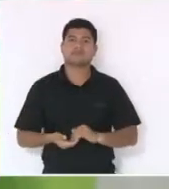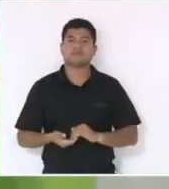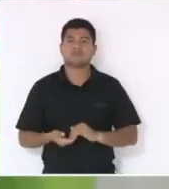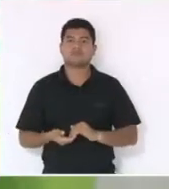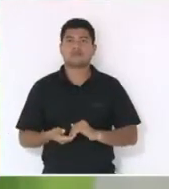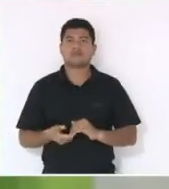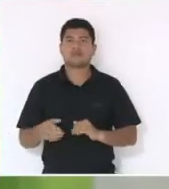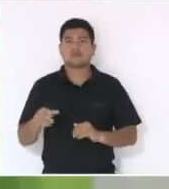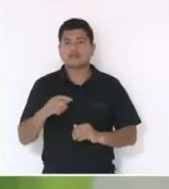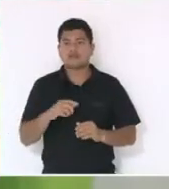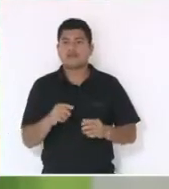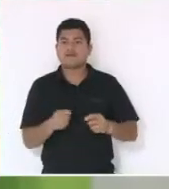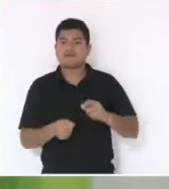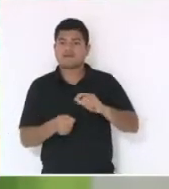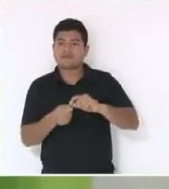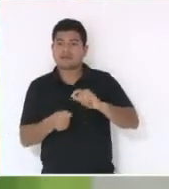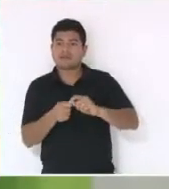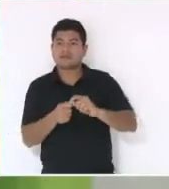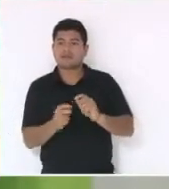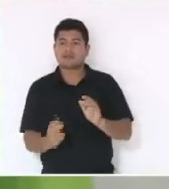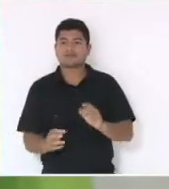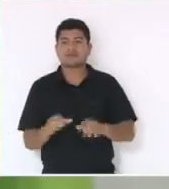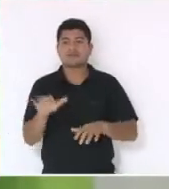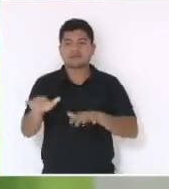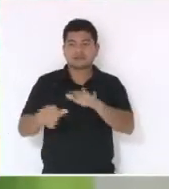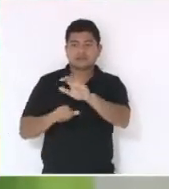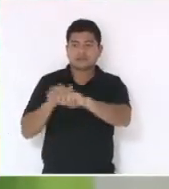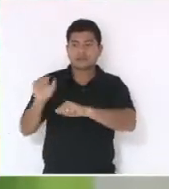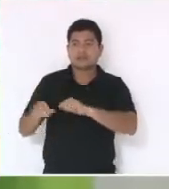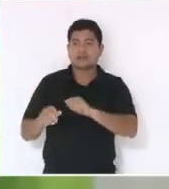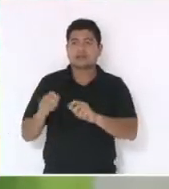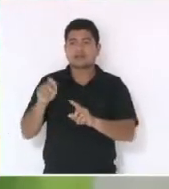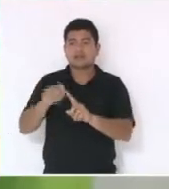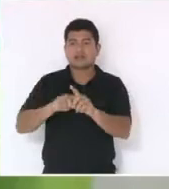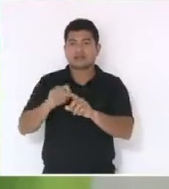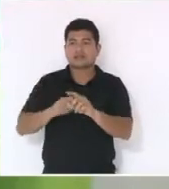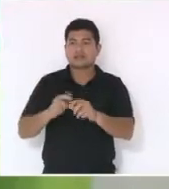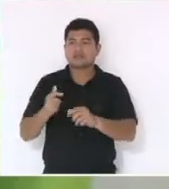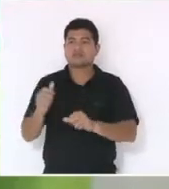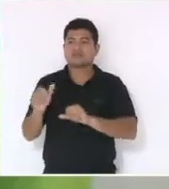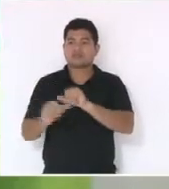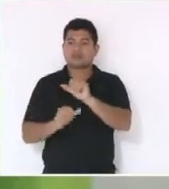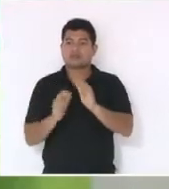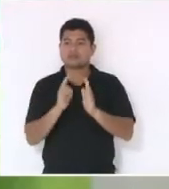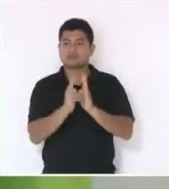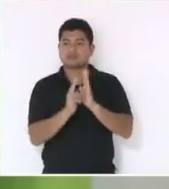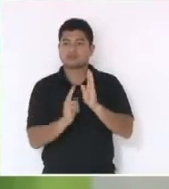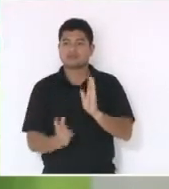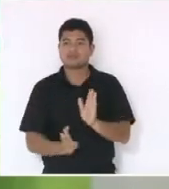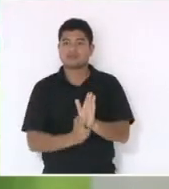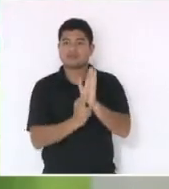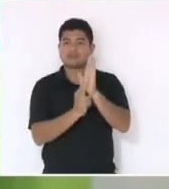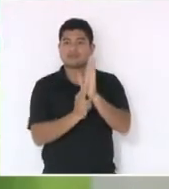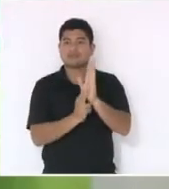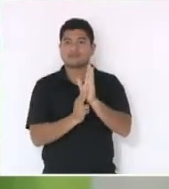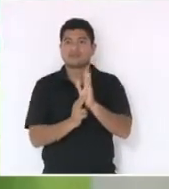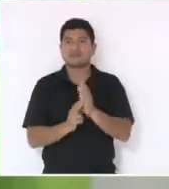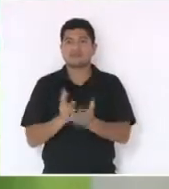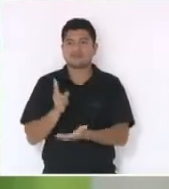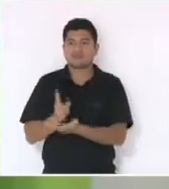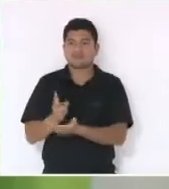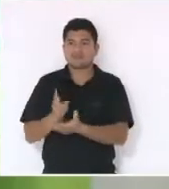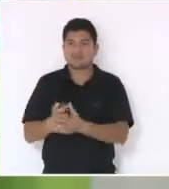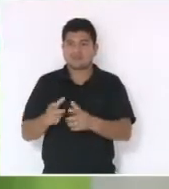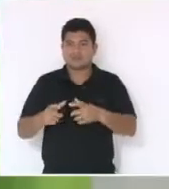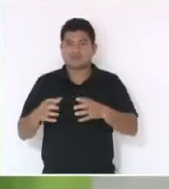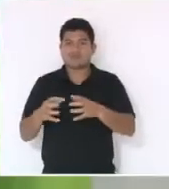a nomeação de novos policiais a cada semestre, você mantém o efetivo e, a